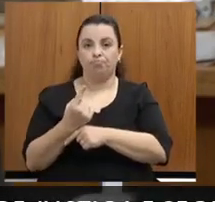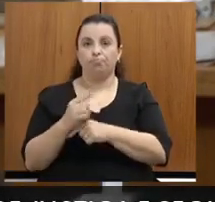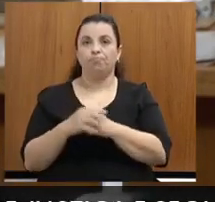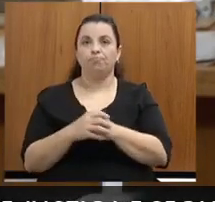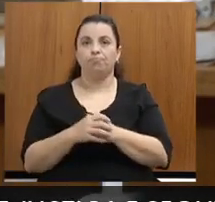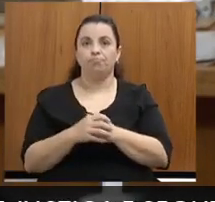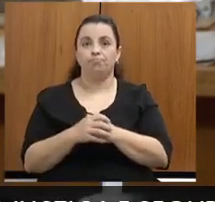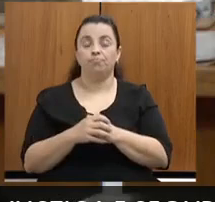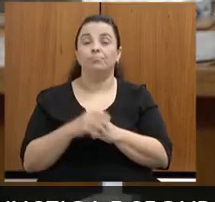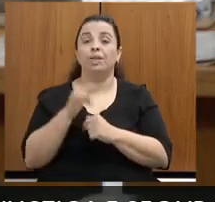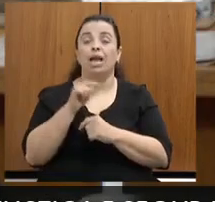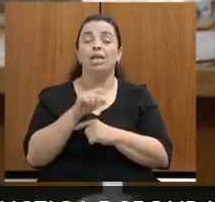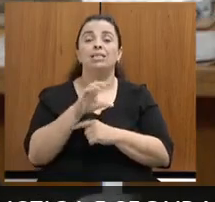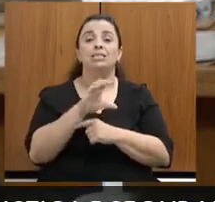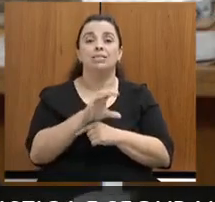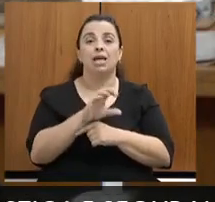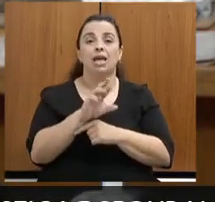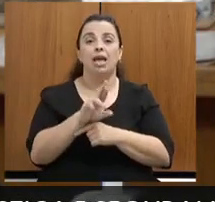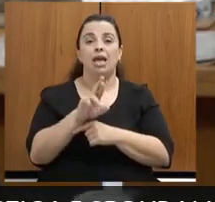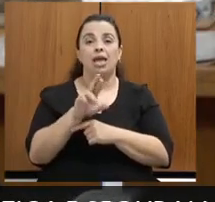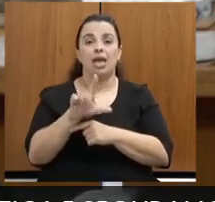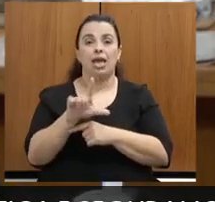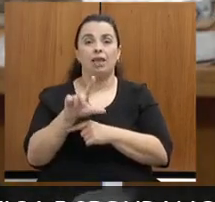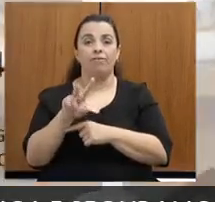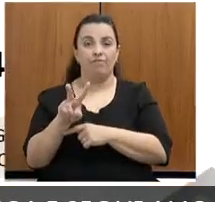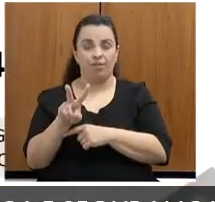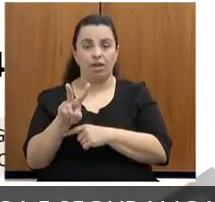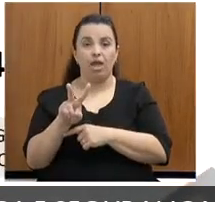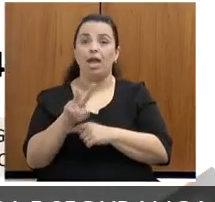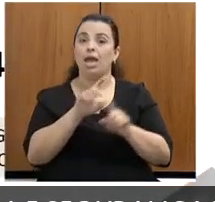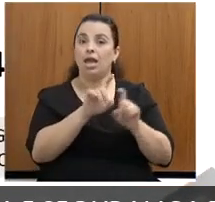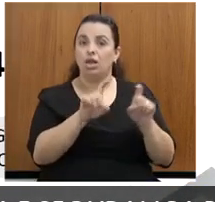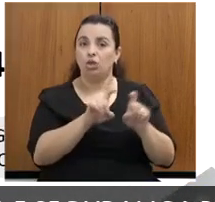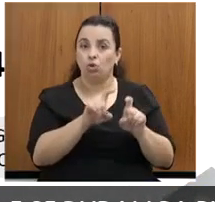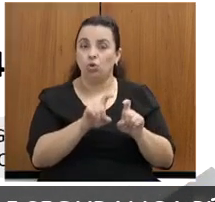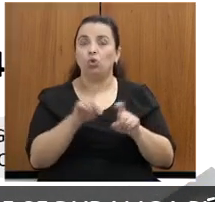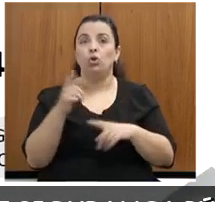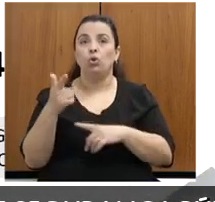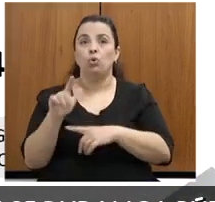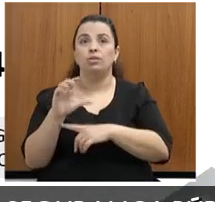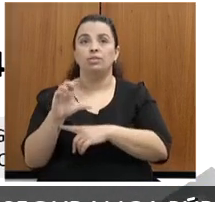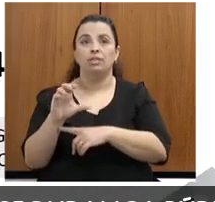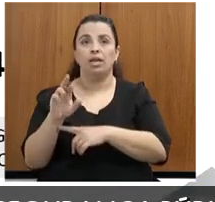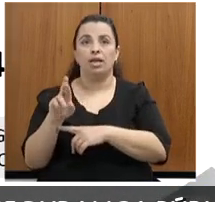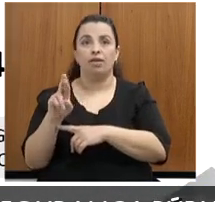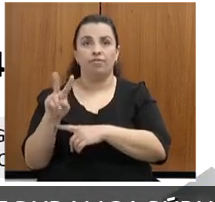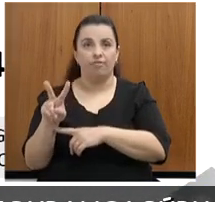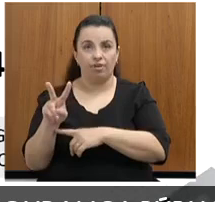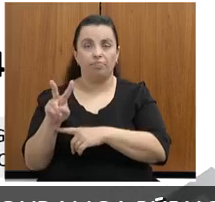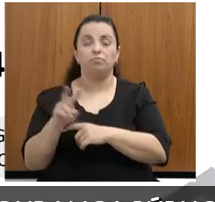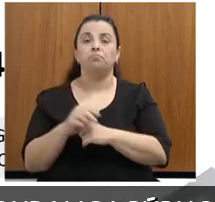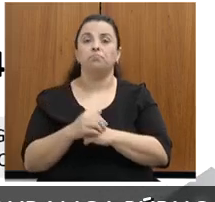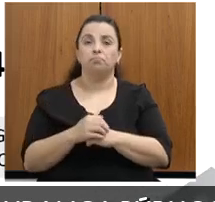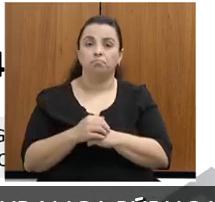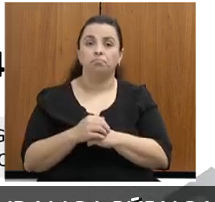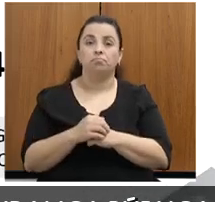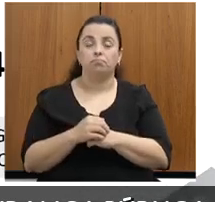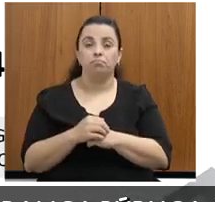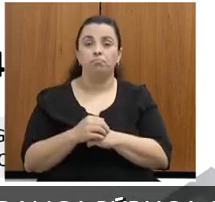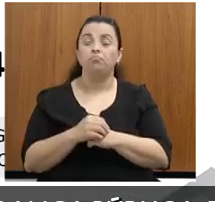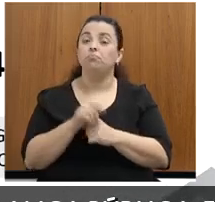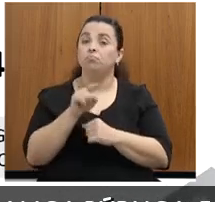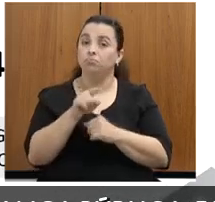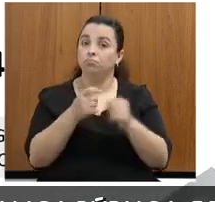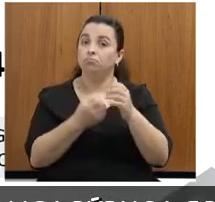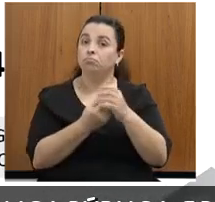o CRLV eletrônico e o CRV o nosso com isto né